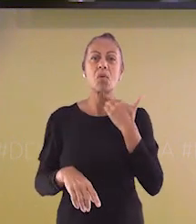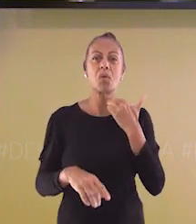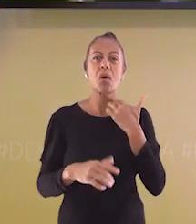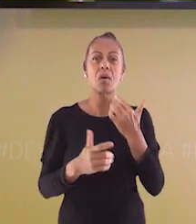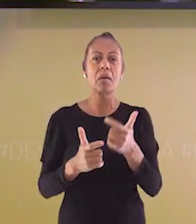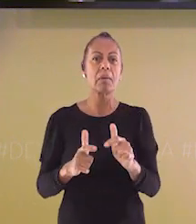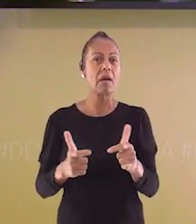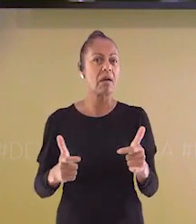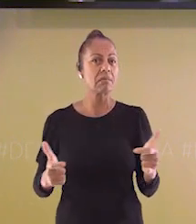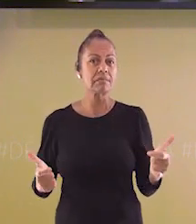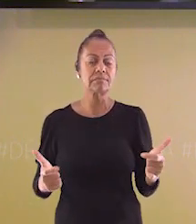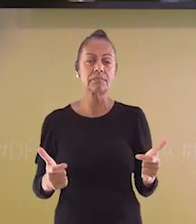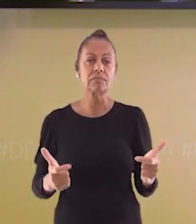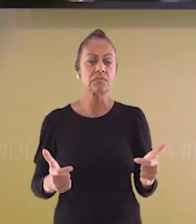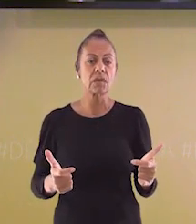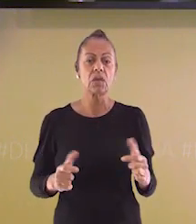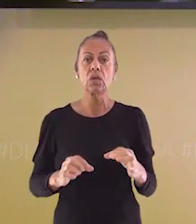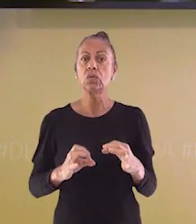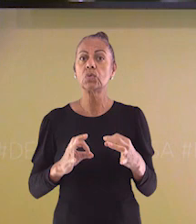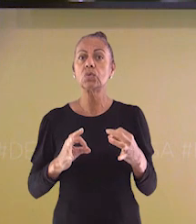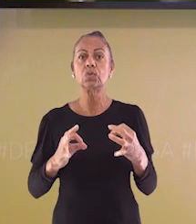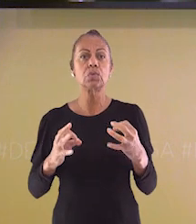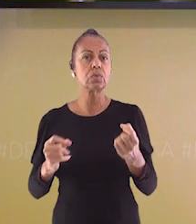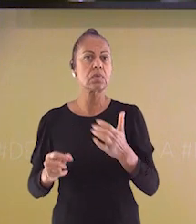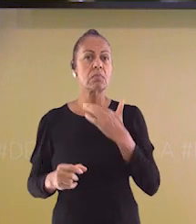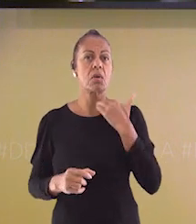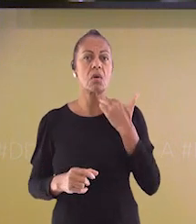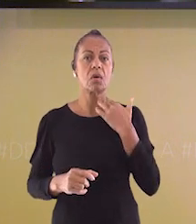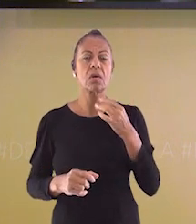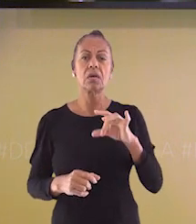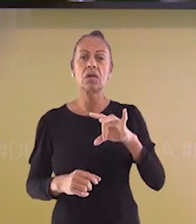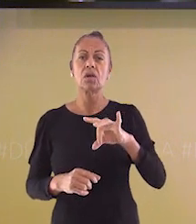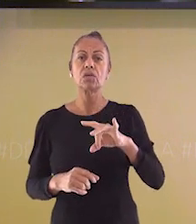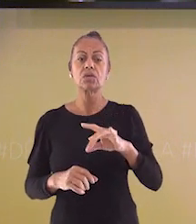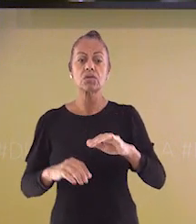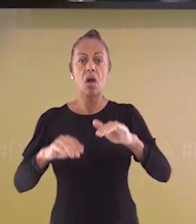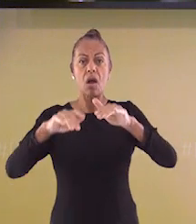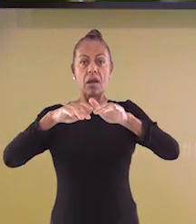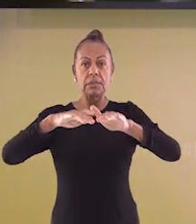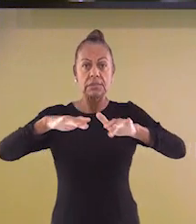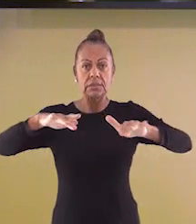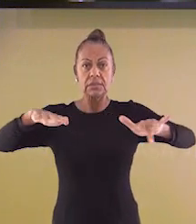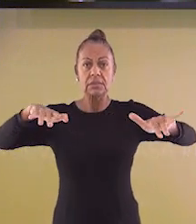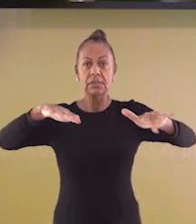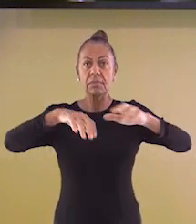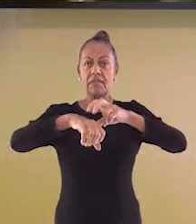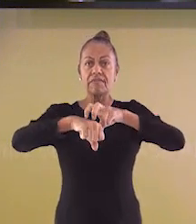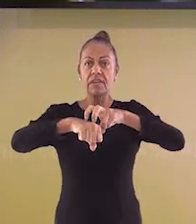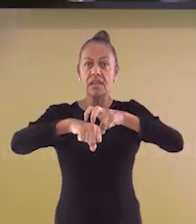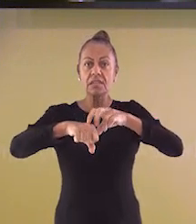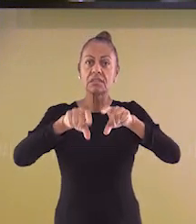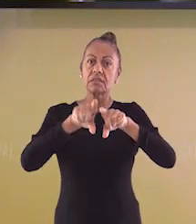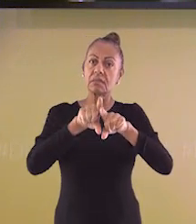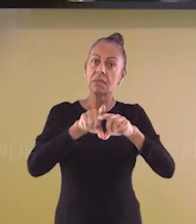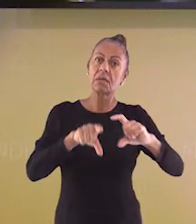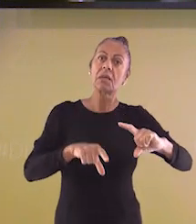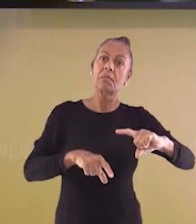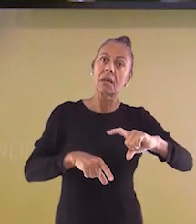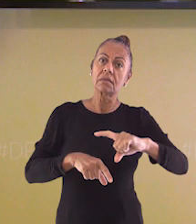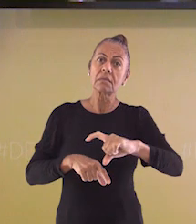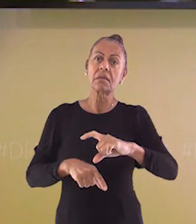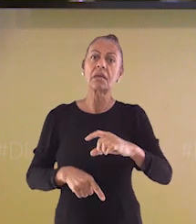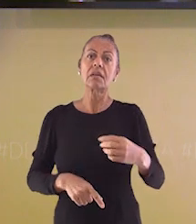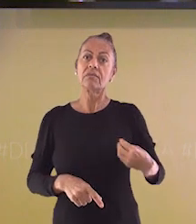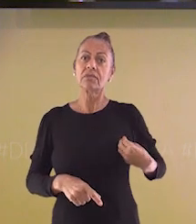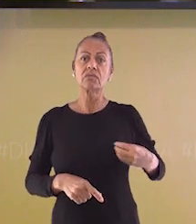as algas perdendo a vida, você vai ter os peixes perdendo a vida. Quem vai conseguir sobreviver? As microalgas que estão ali por cima, certo? E as bactérias. É